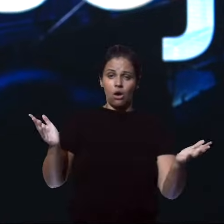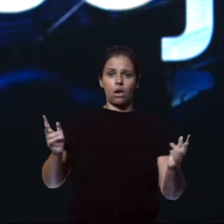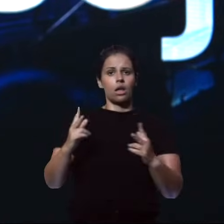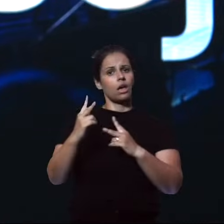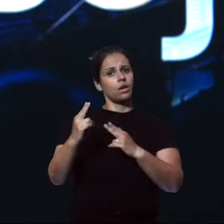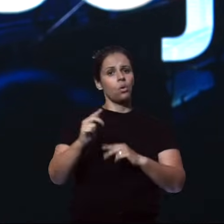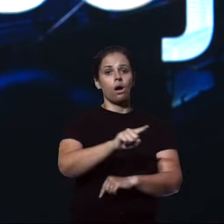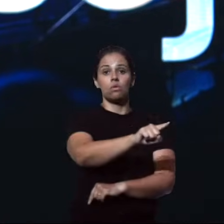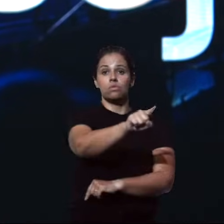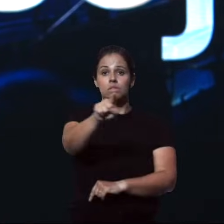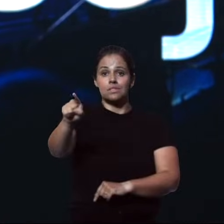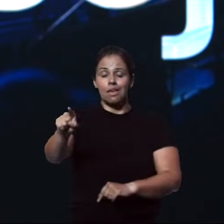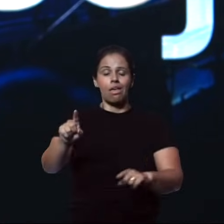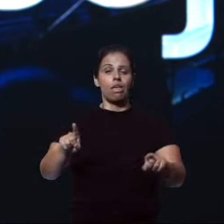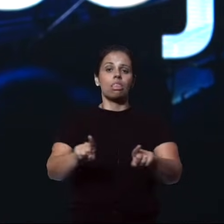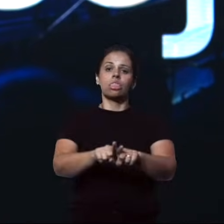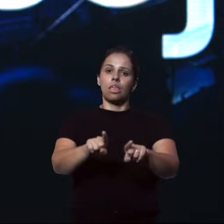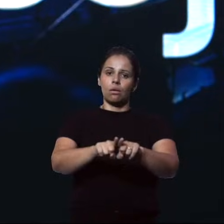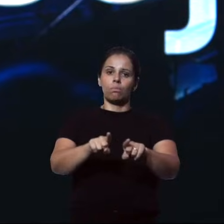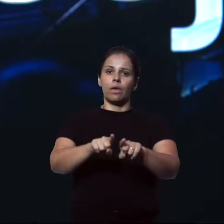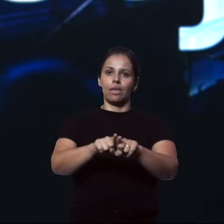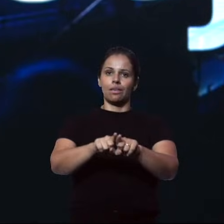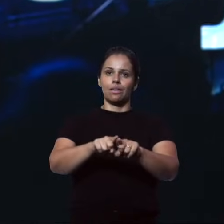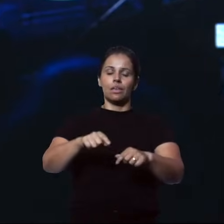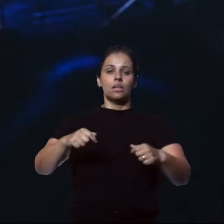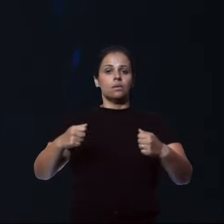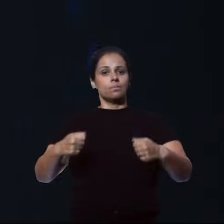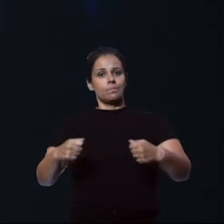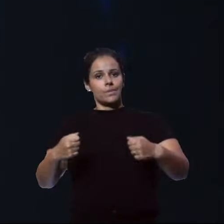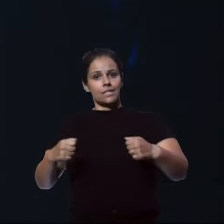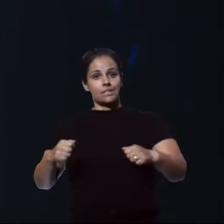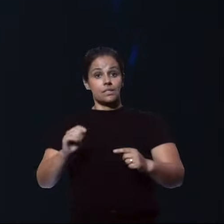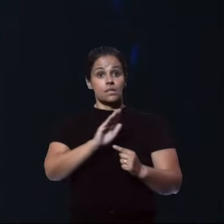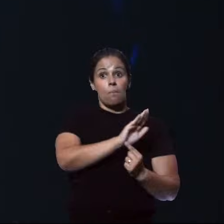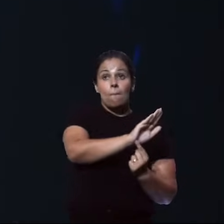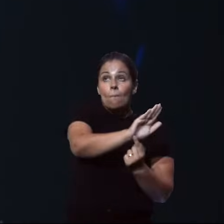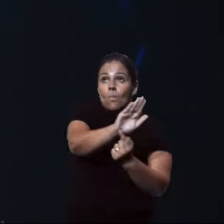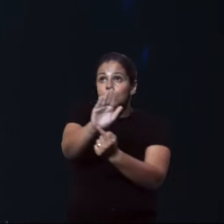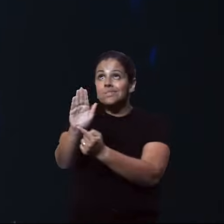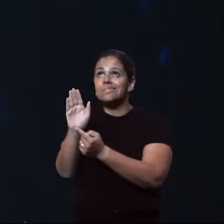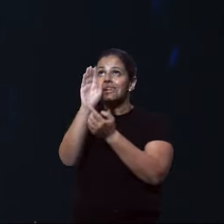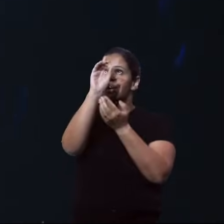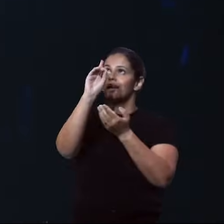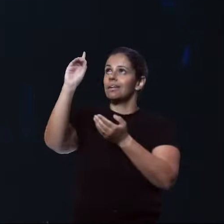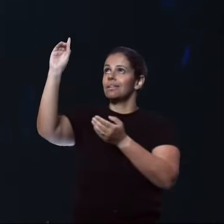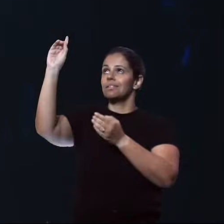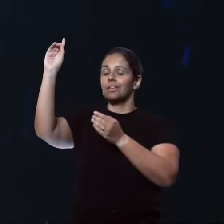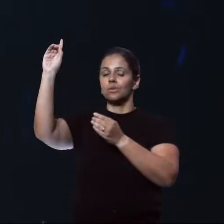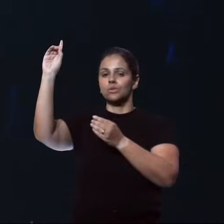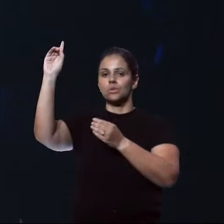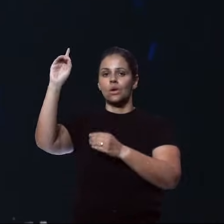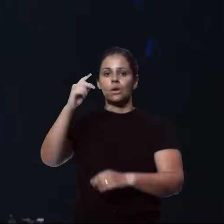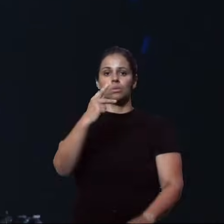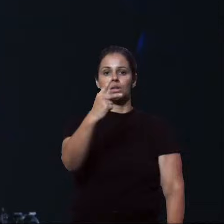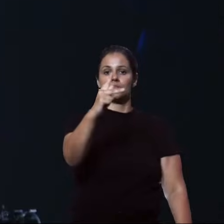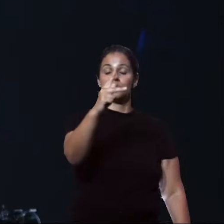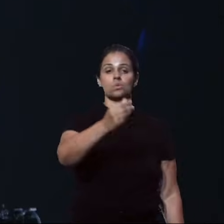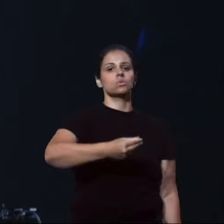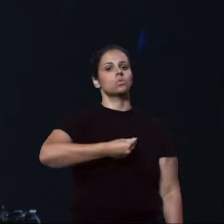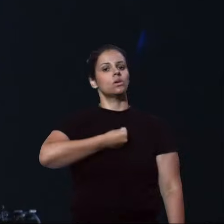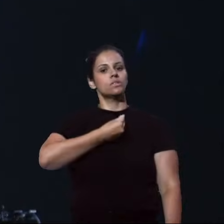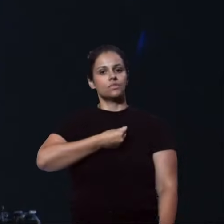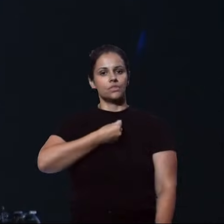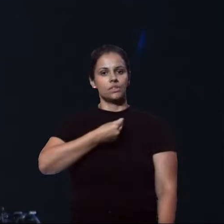fazê-lo conhecido. E Ele quer ministrar isso hoje sobre a sua vida. Poder verdadeiro para que você testemunhe